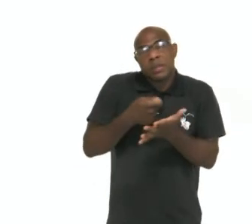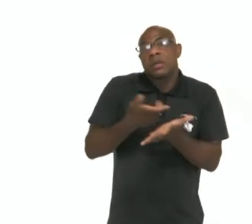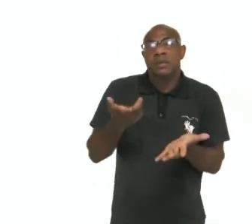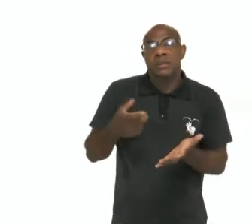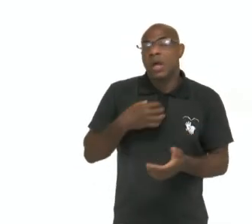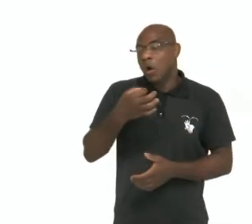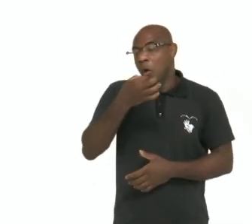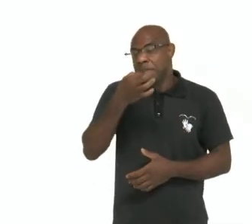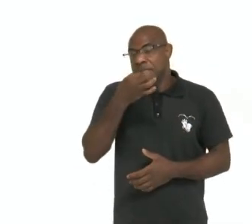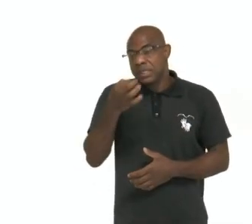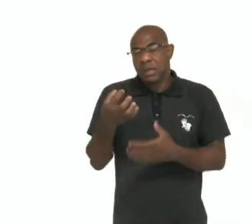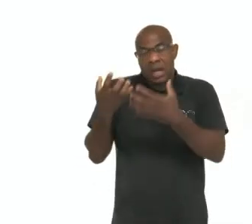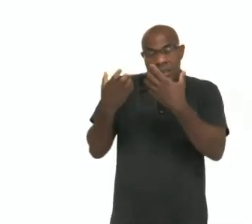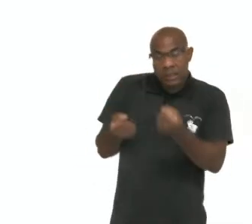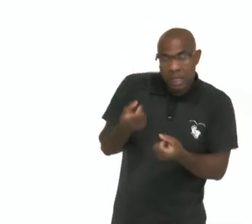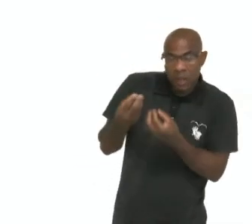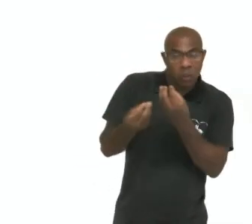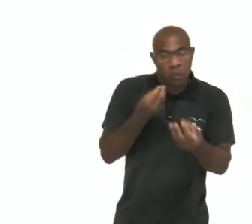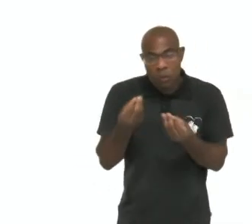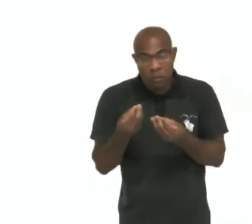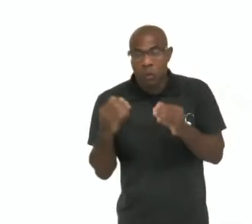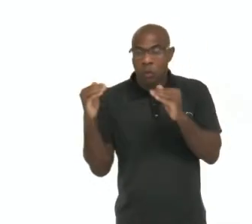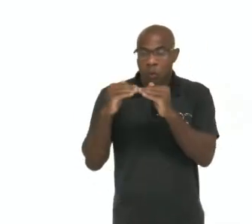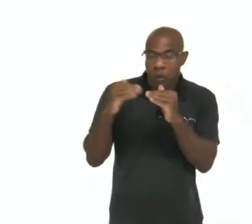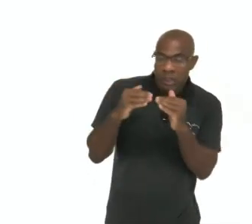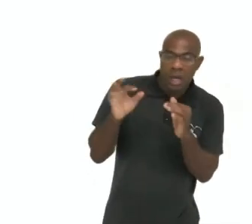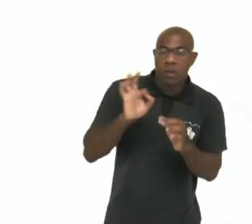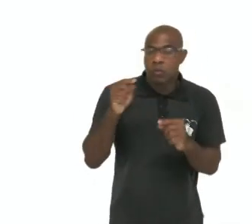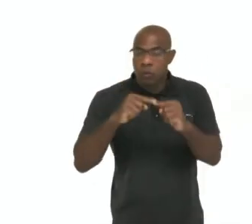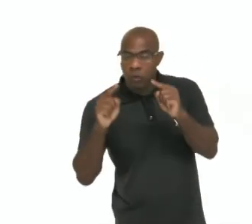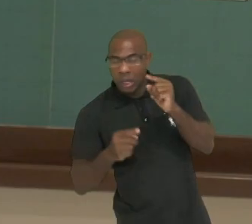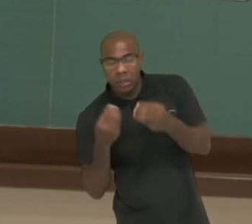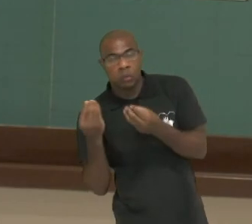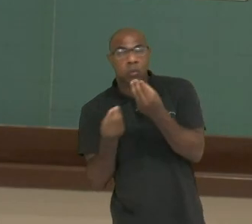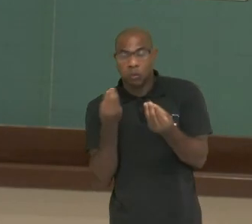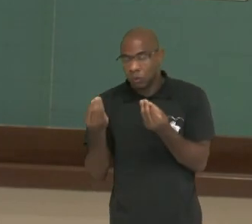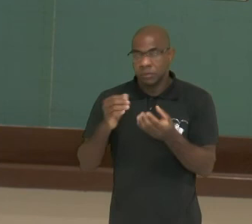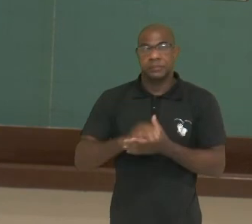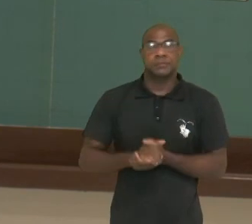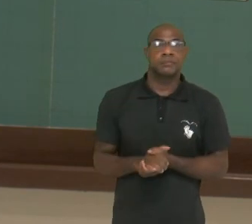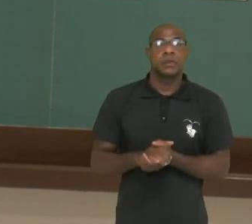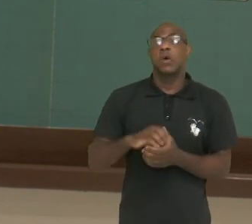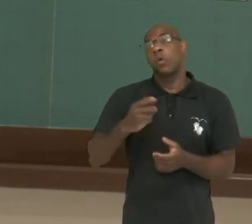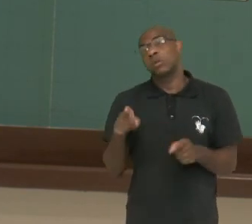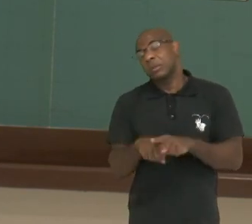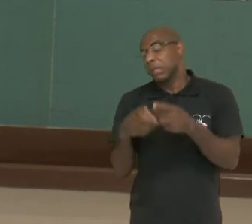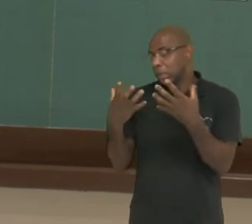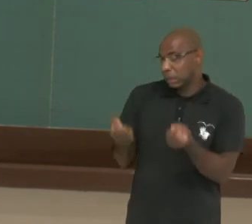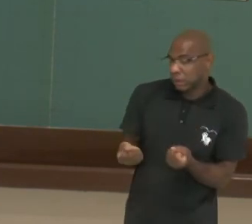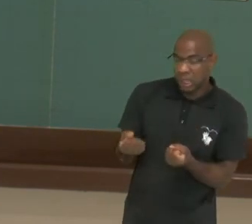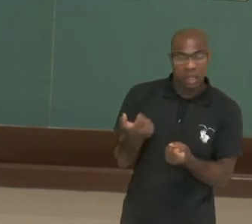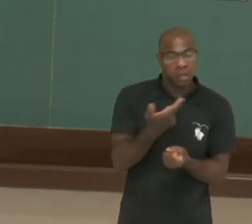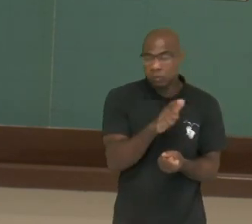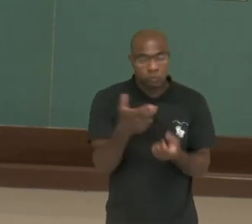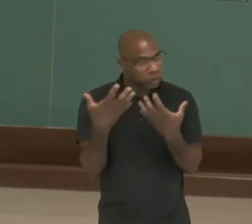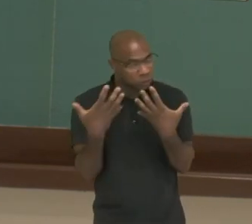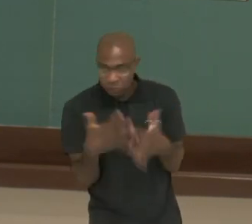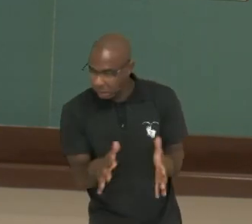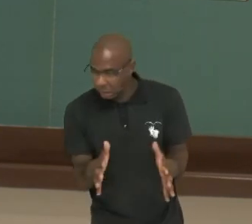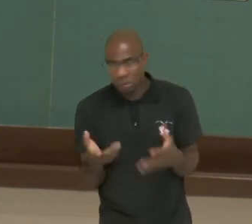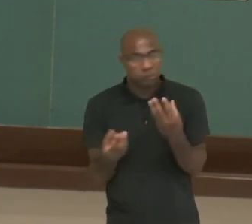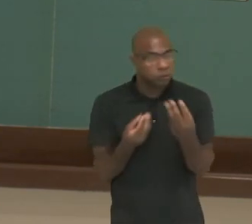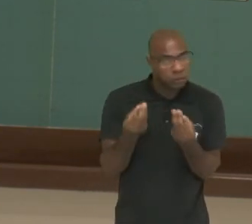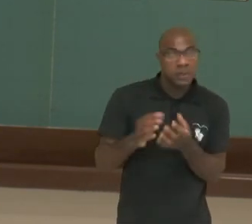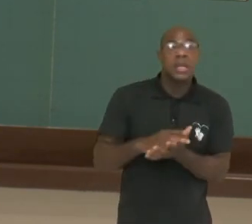veículo de comunicação no qual escreve e, por isso, o autor do artigo o assina. Então, nós temos aqui